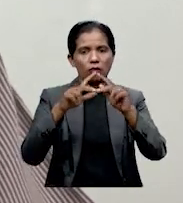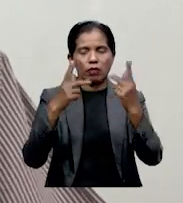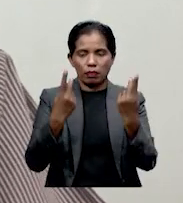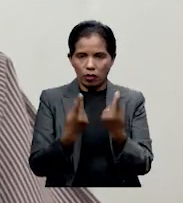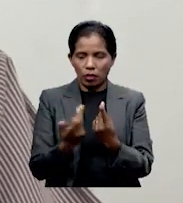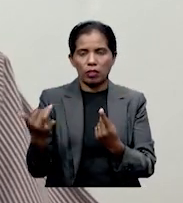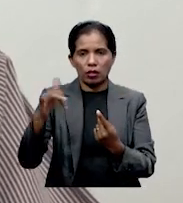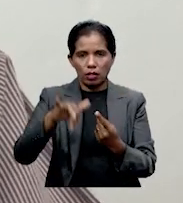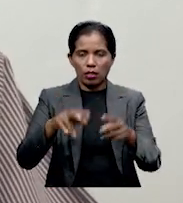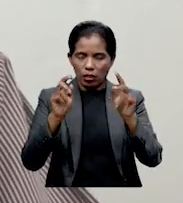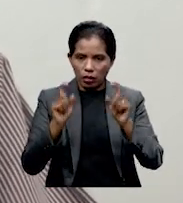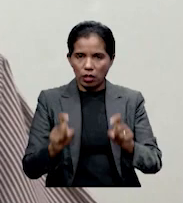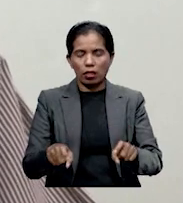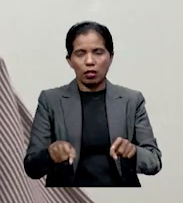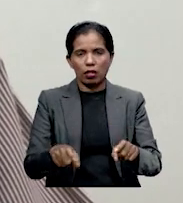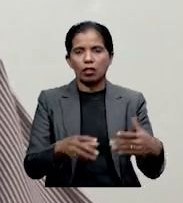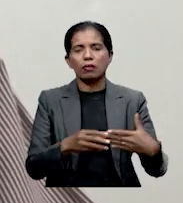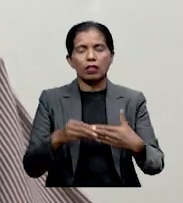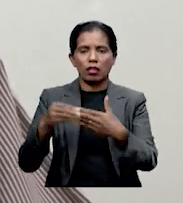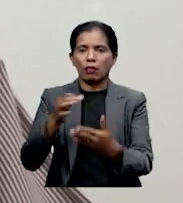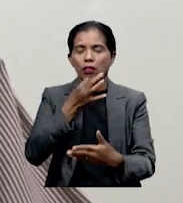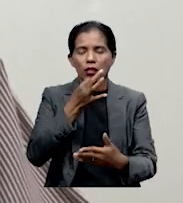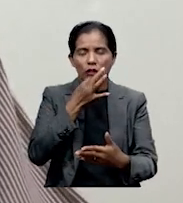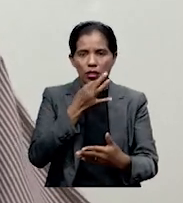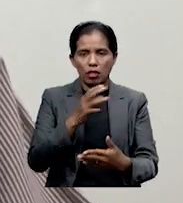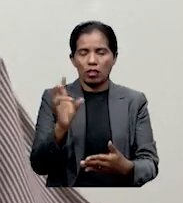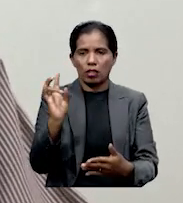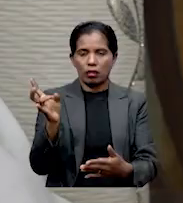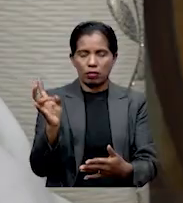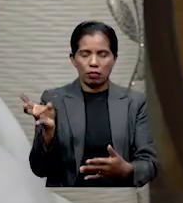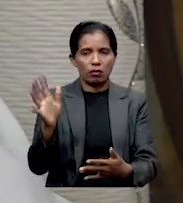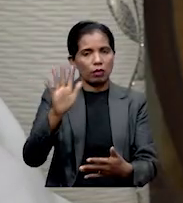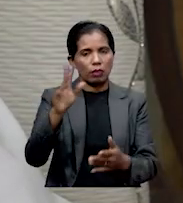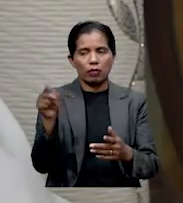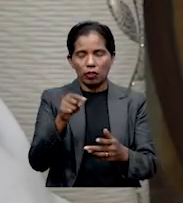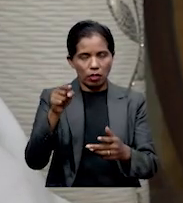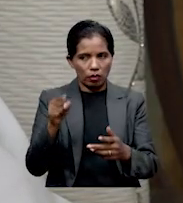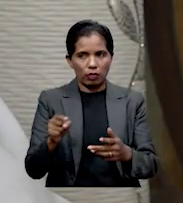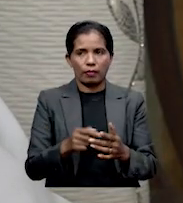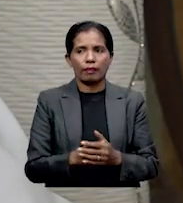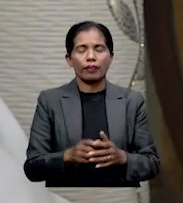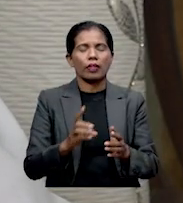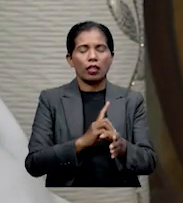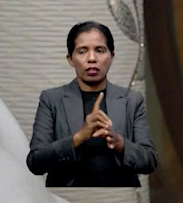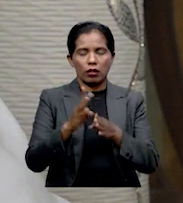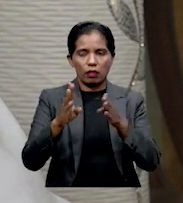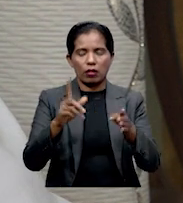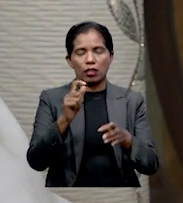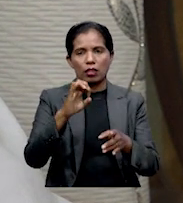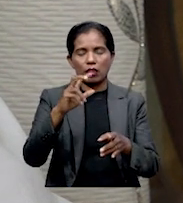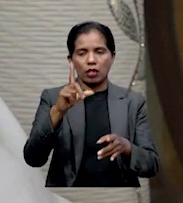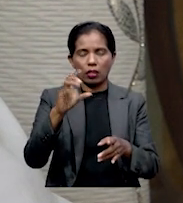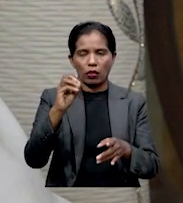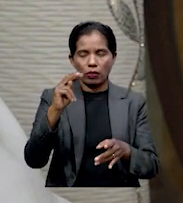empresa sini tem lilu ba alimentar ne tem 75% ne produto local. Diretor Companhia Tinolina LDA, Agustinho